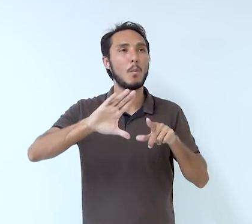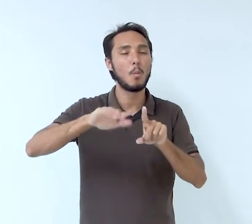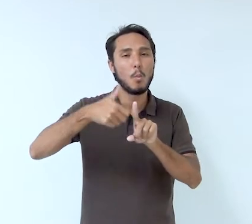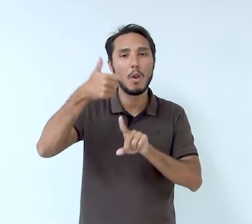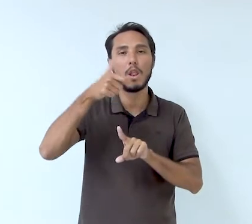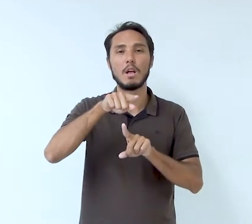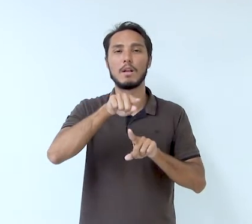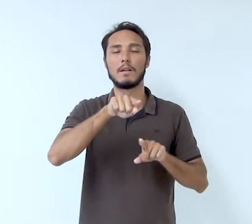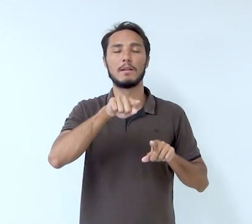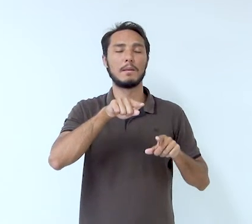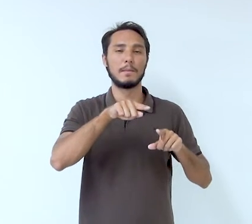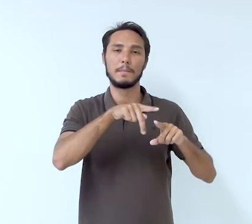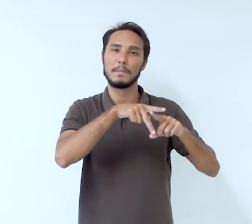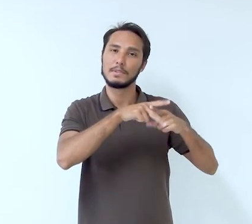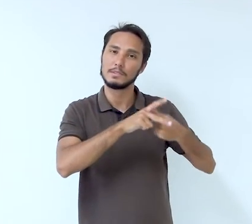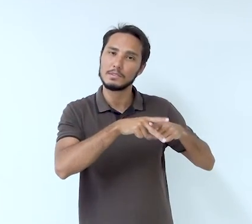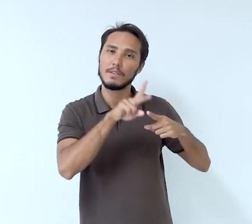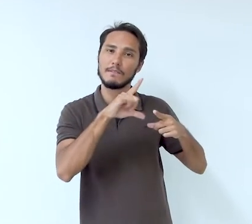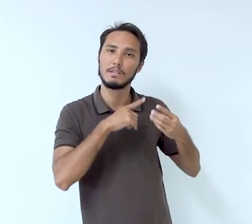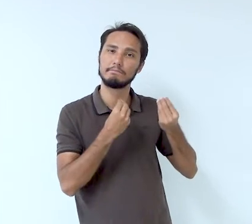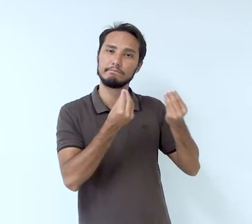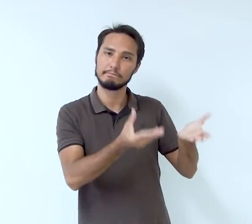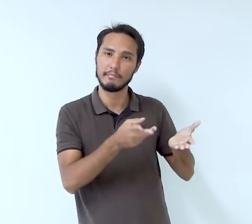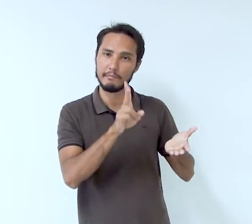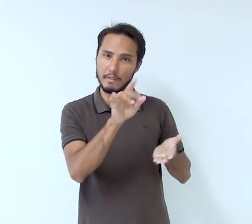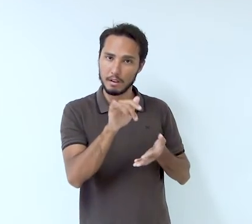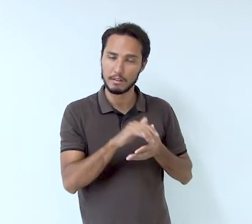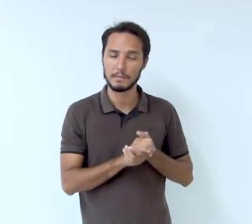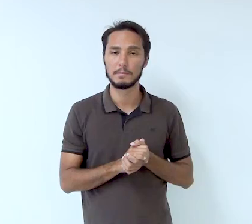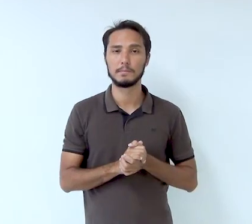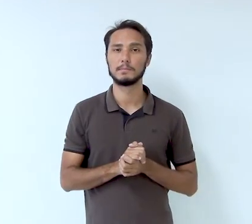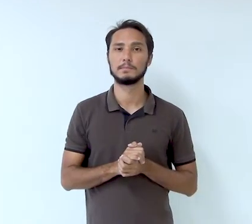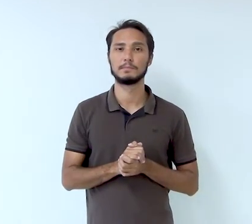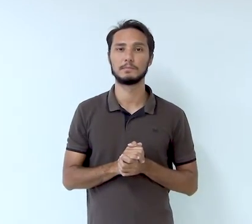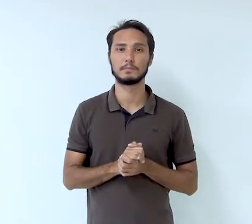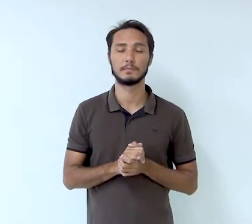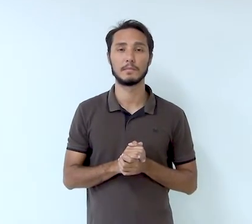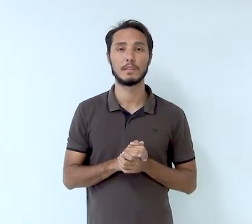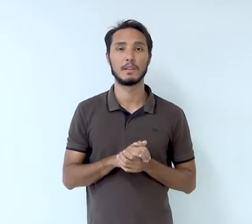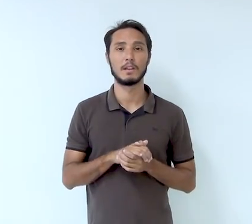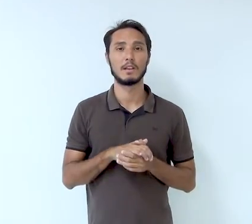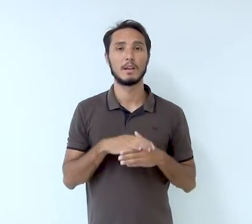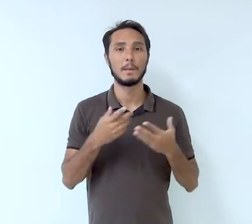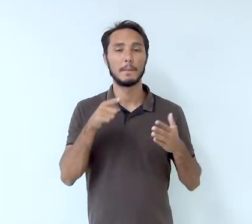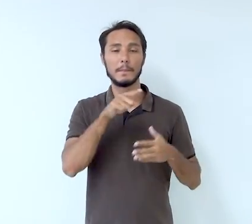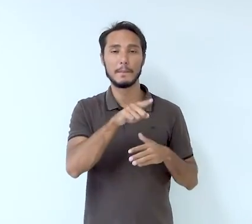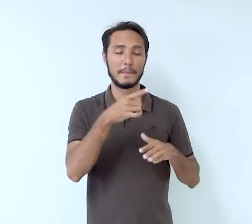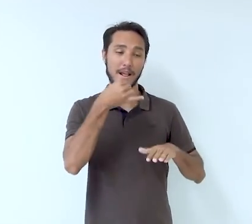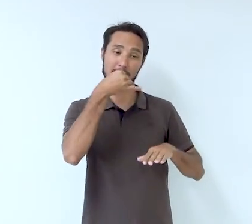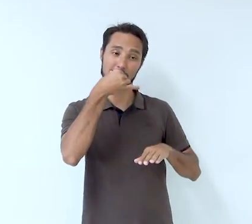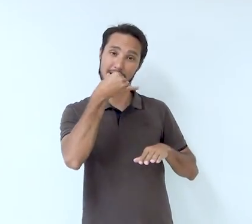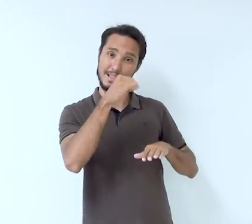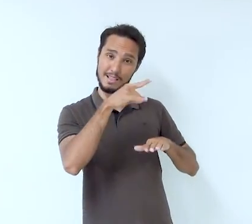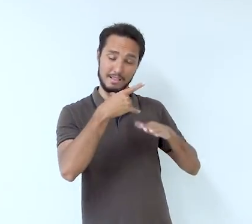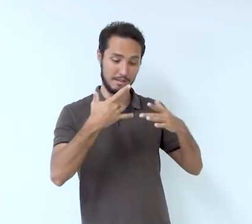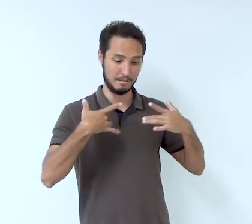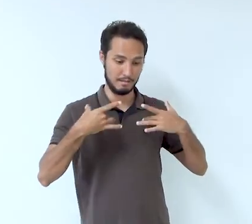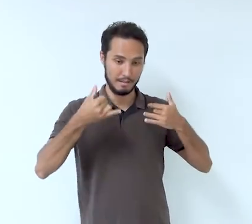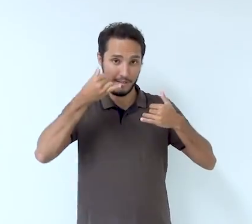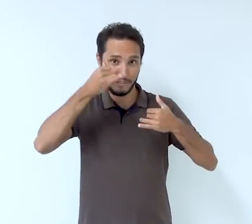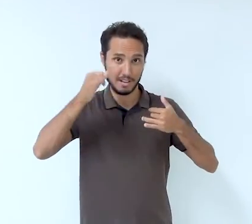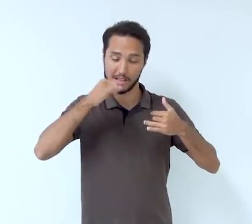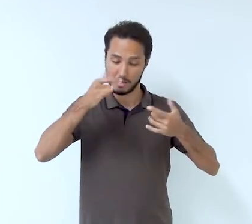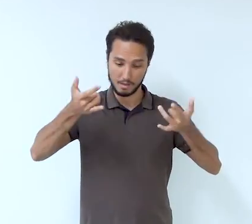na qualidade da manutenção que você vai fornecer. Para